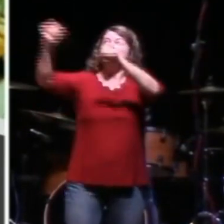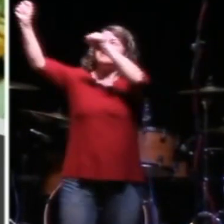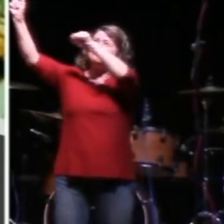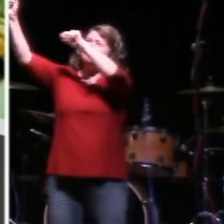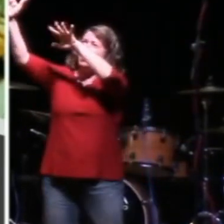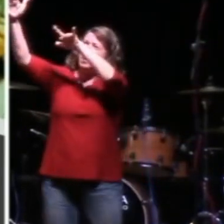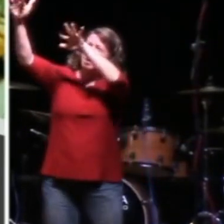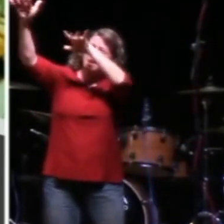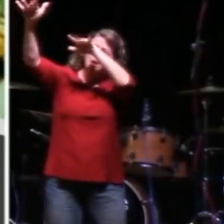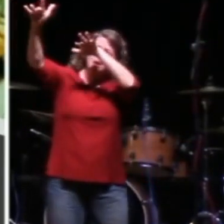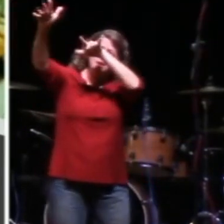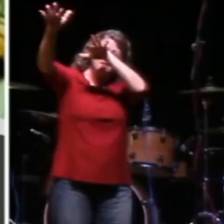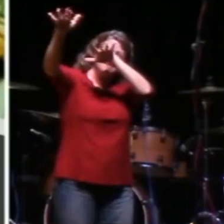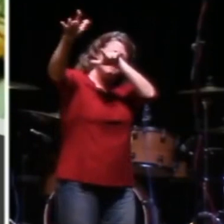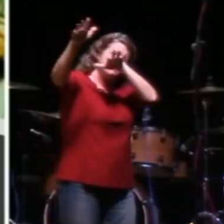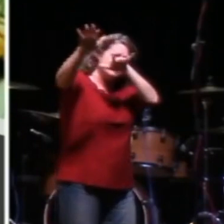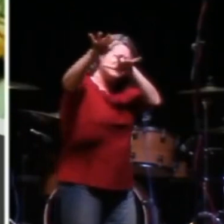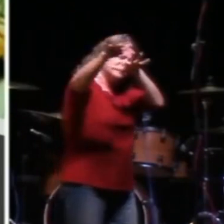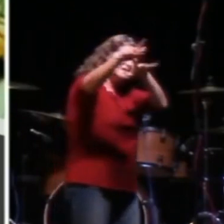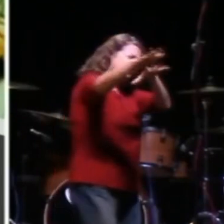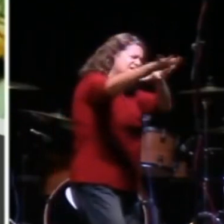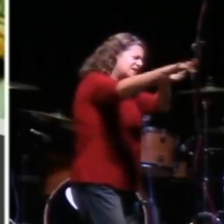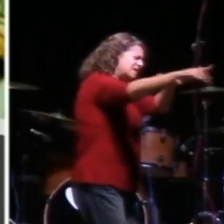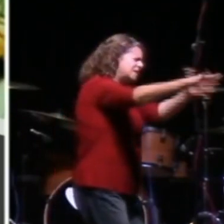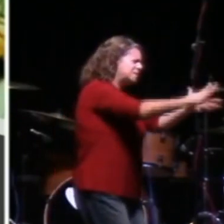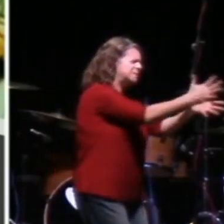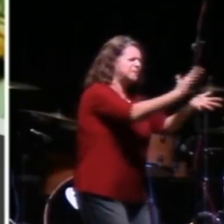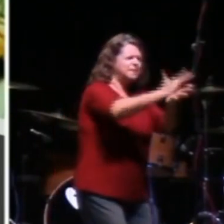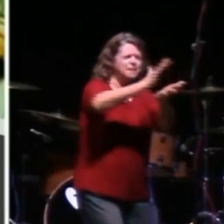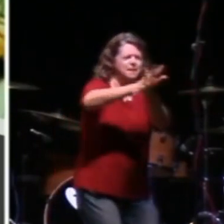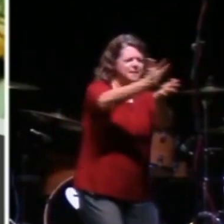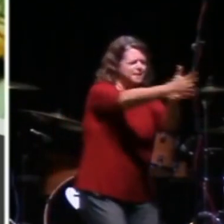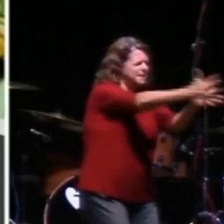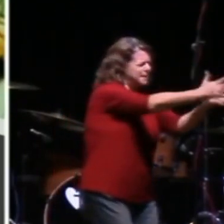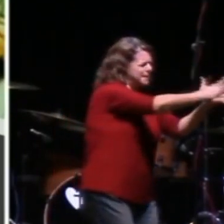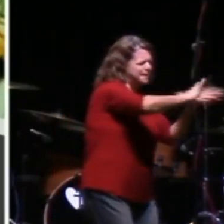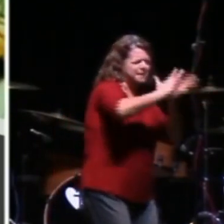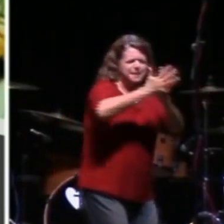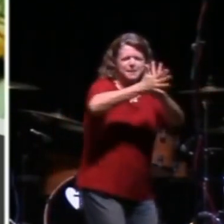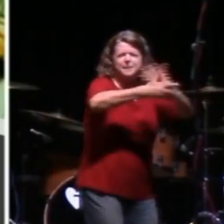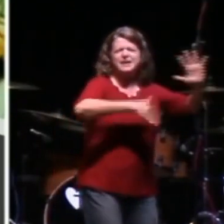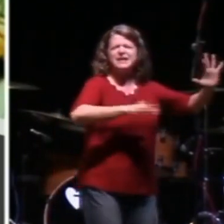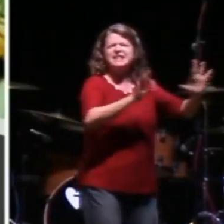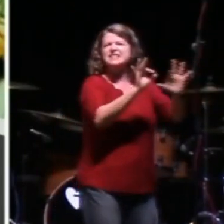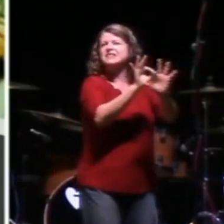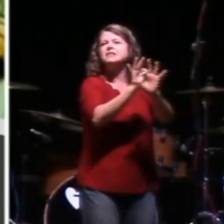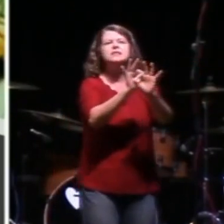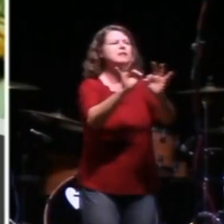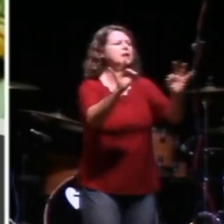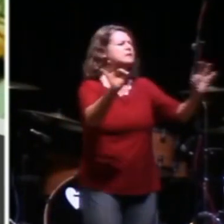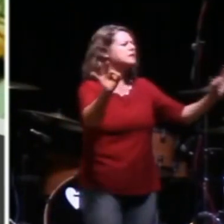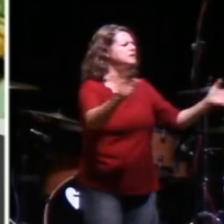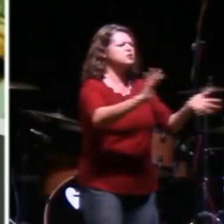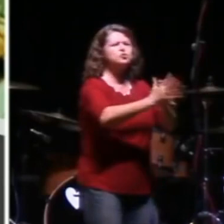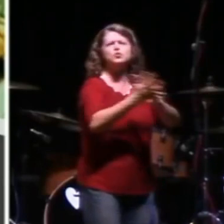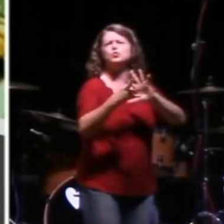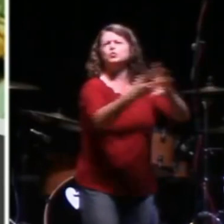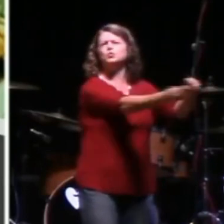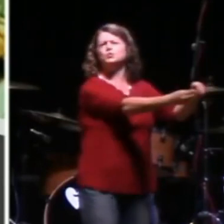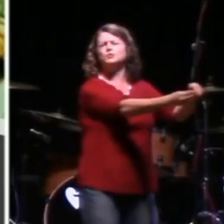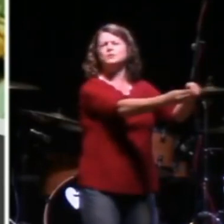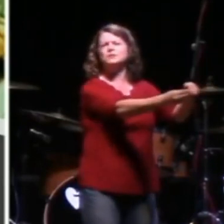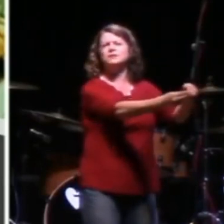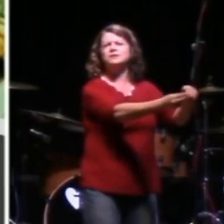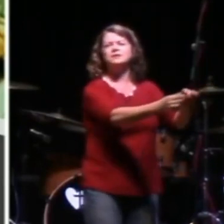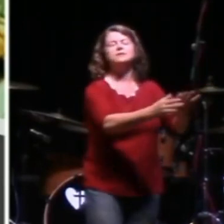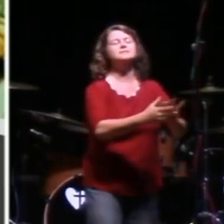toda a vegetação e todos os frutos das árvores não restou nada às vezes